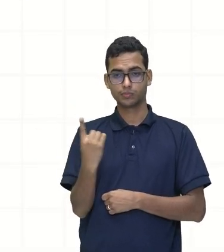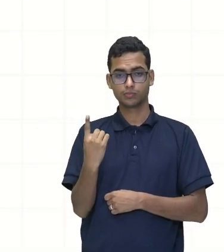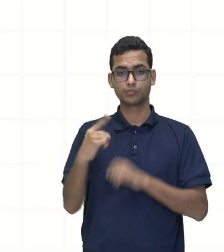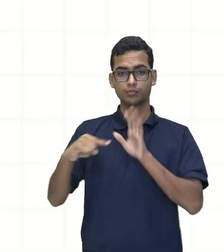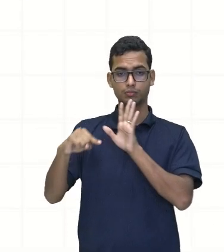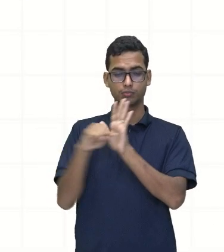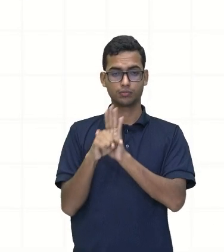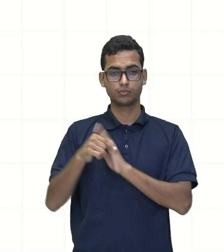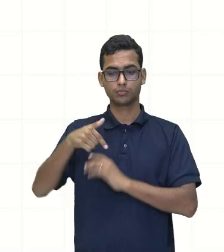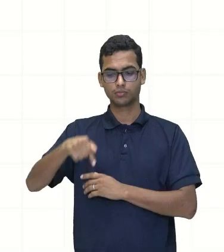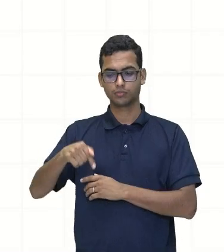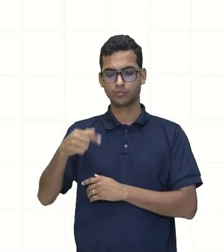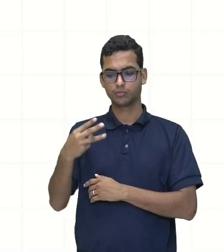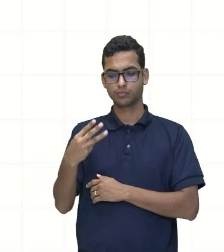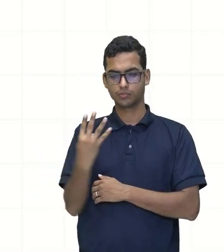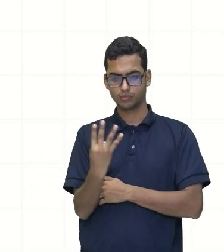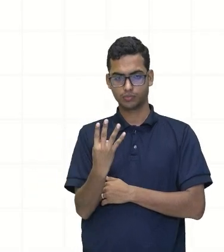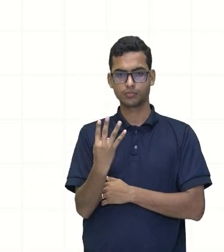734.